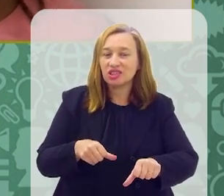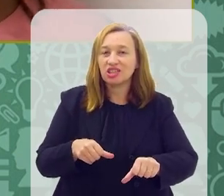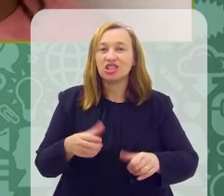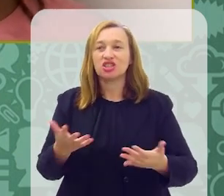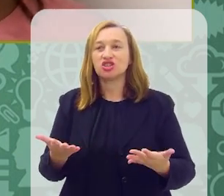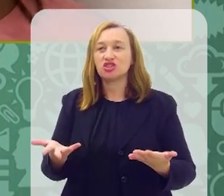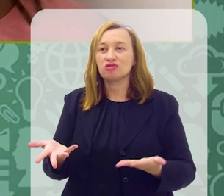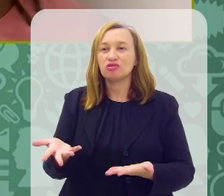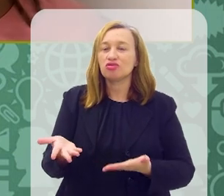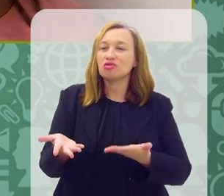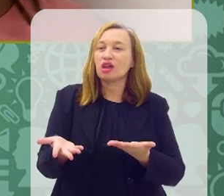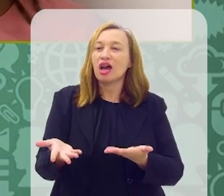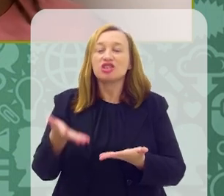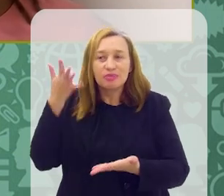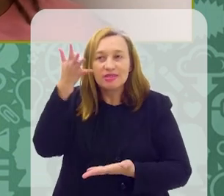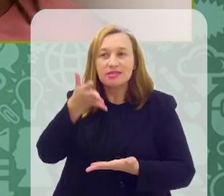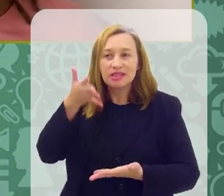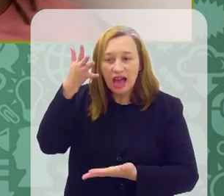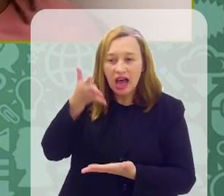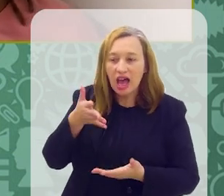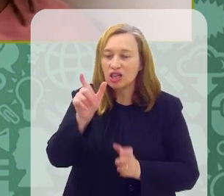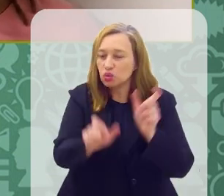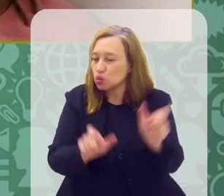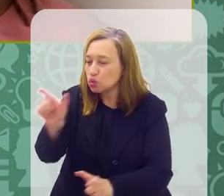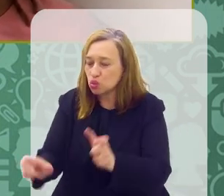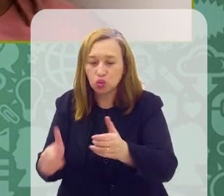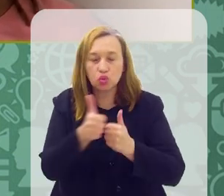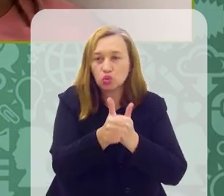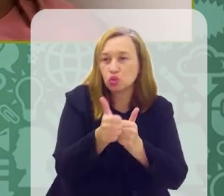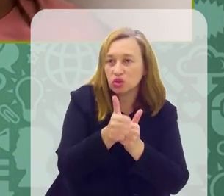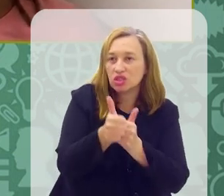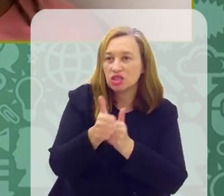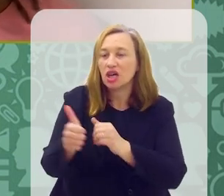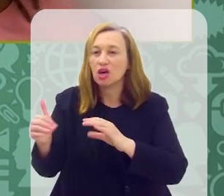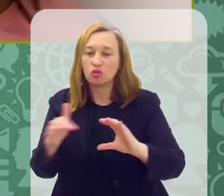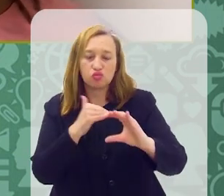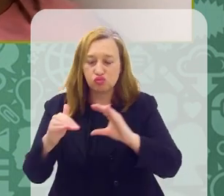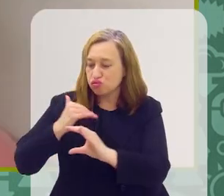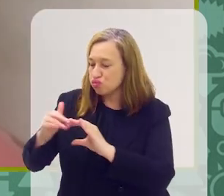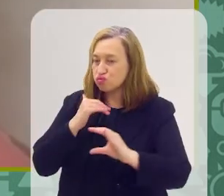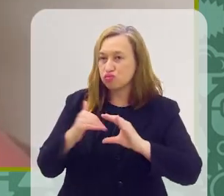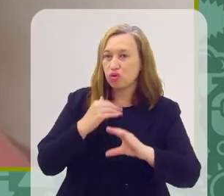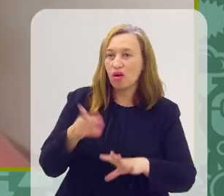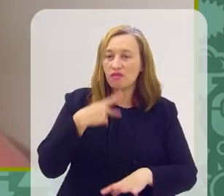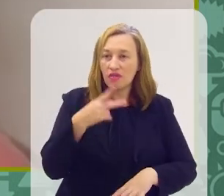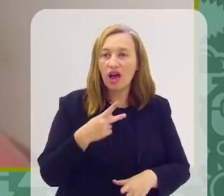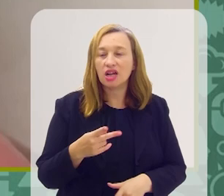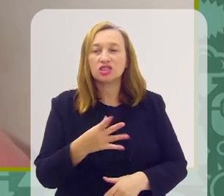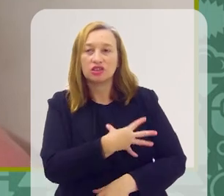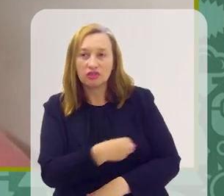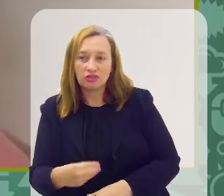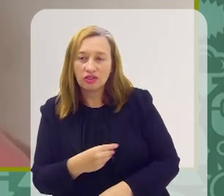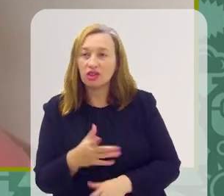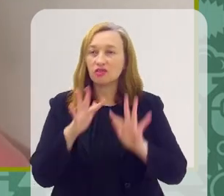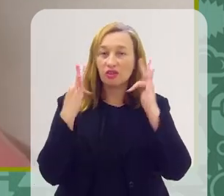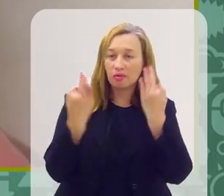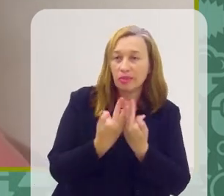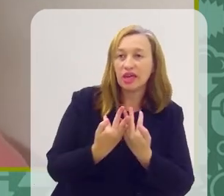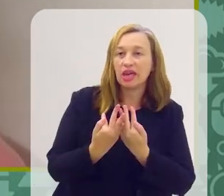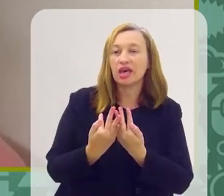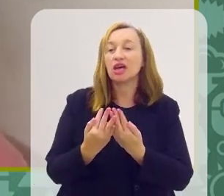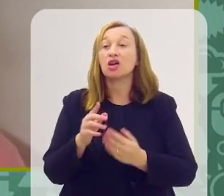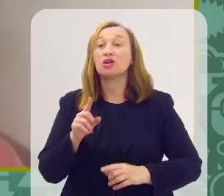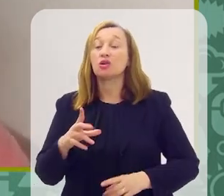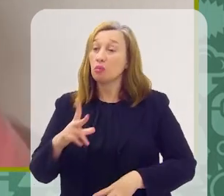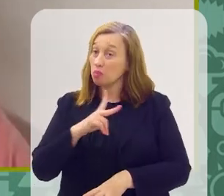troca que eu tenho com os meus seguidores, né? As mensagens que eles me mandam falando sobre os seus filhos, sobre as pessoas da